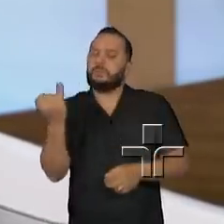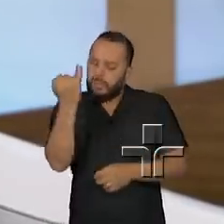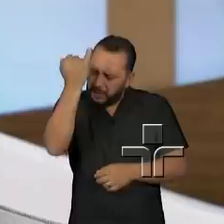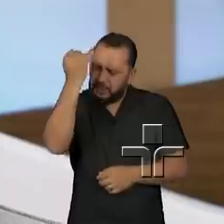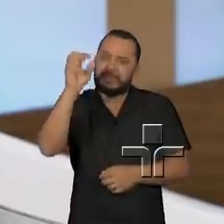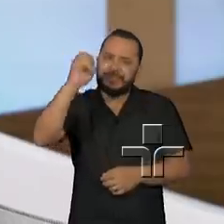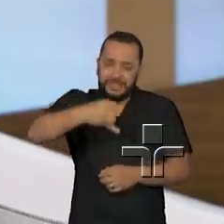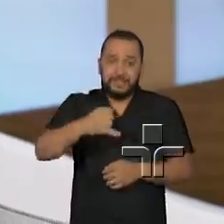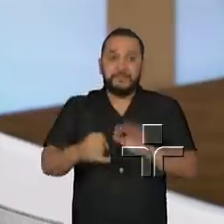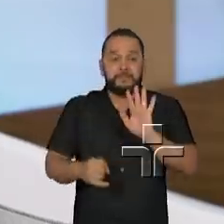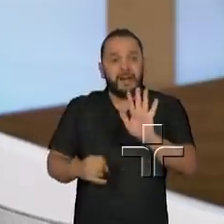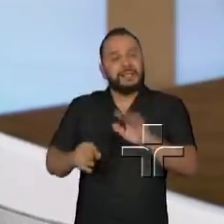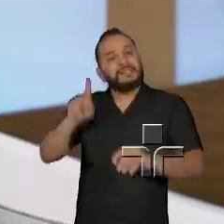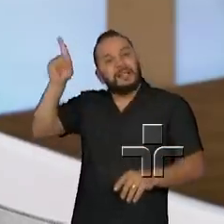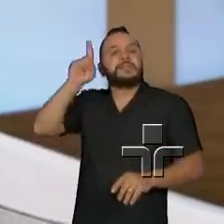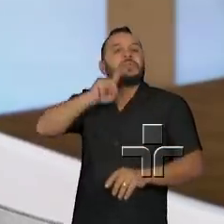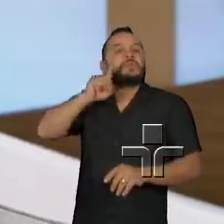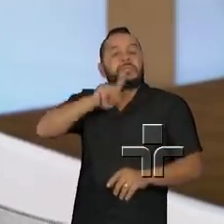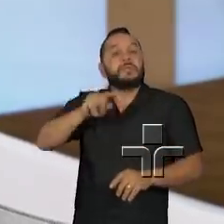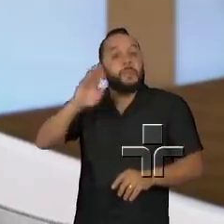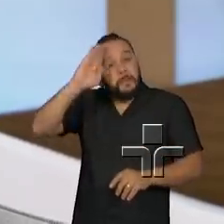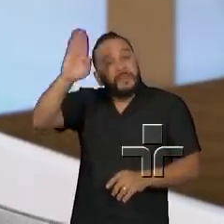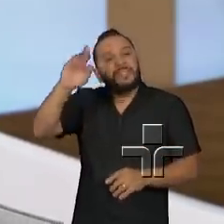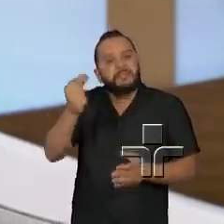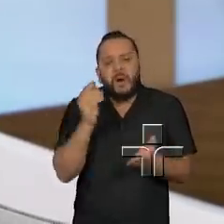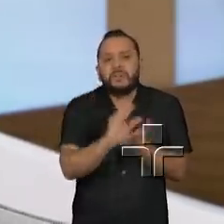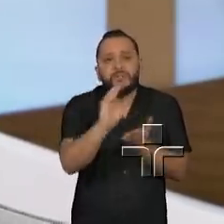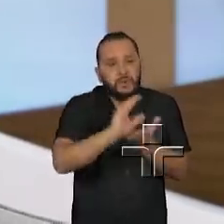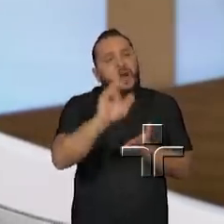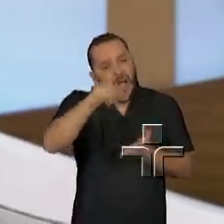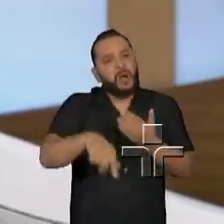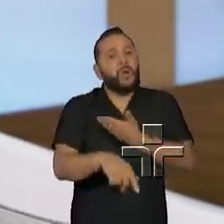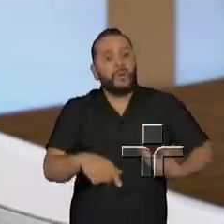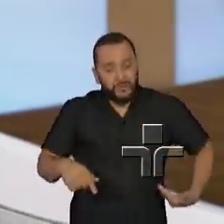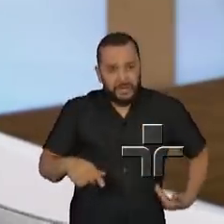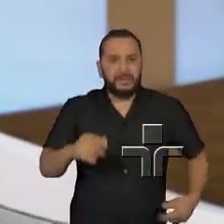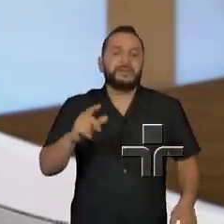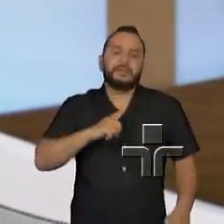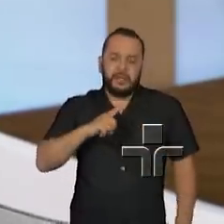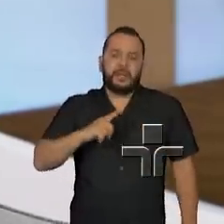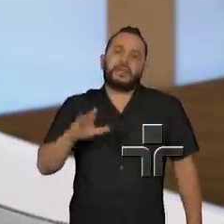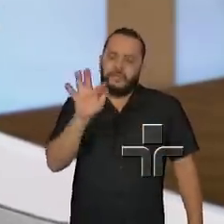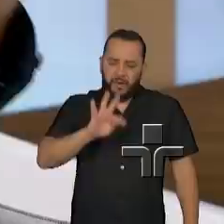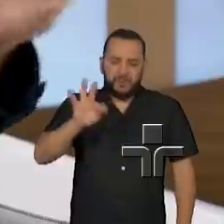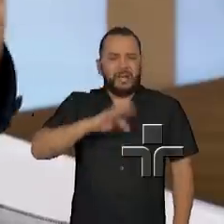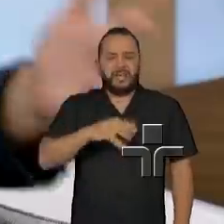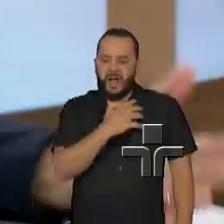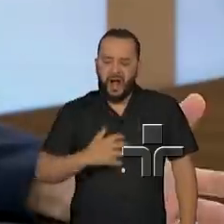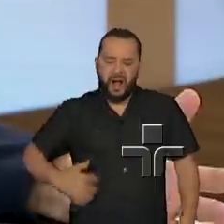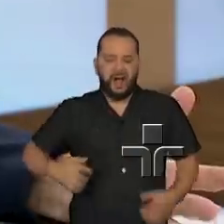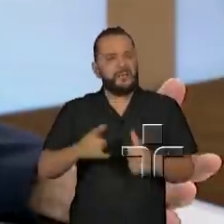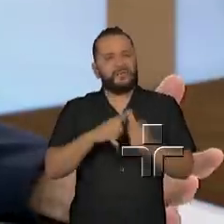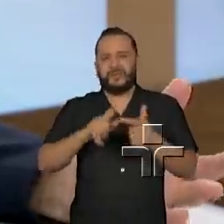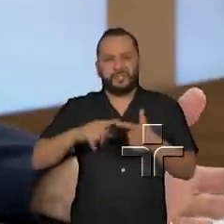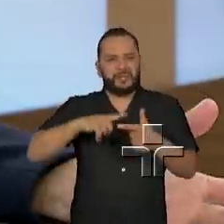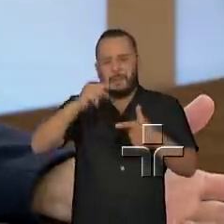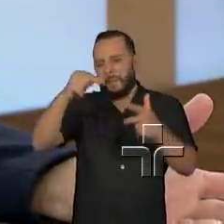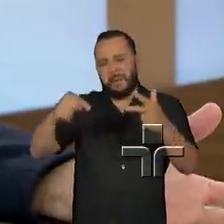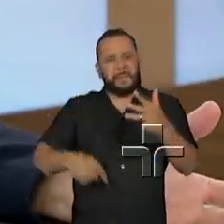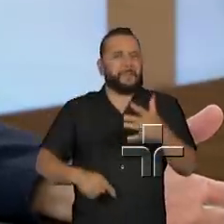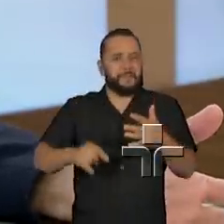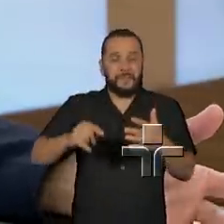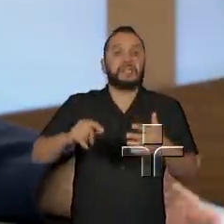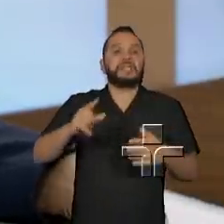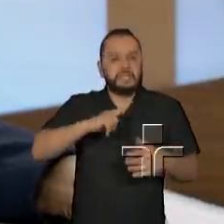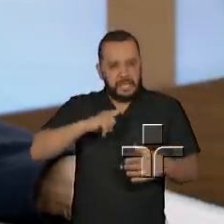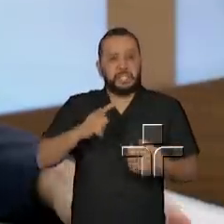principal investidor em ciência é o governo, através do NIH. Então, as universidades privadas, as maiores universidades, Harvard, Yale, Rockefeller, o que seja, elas todas têm